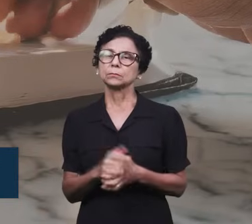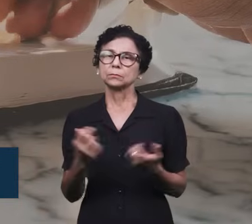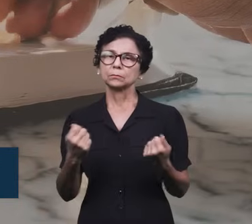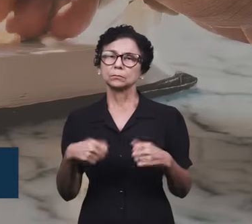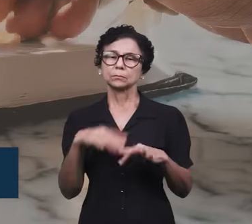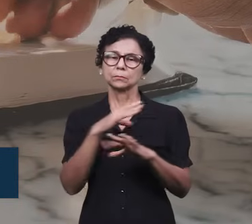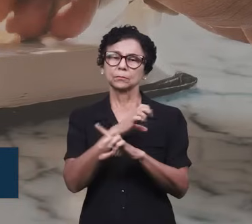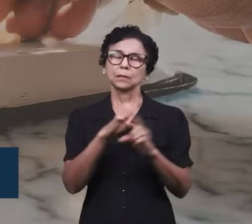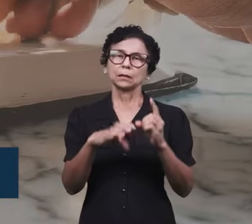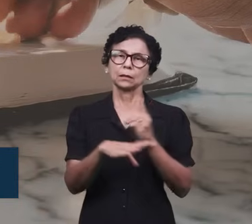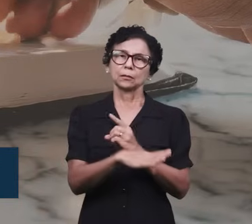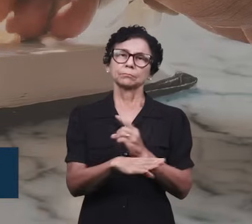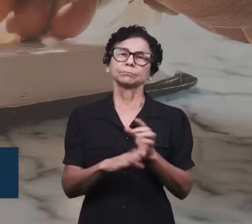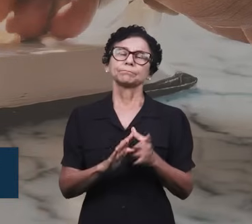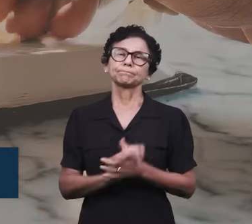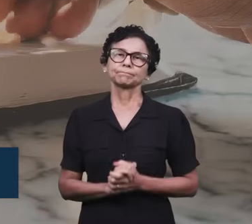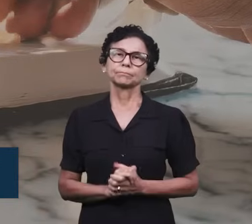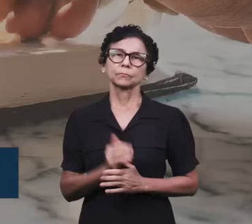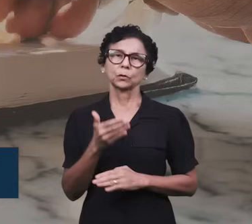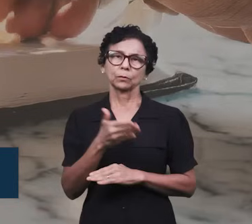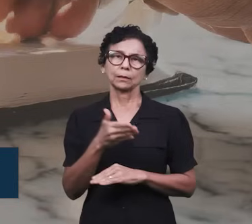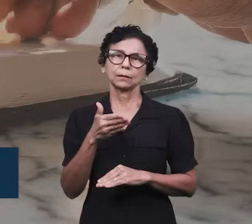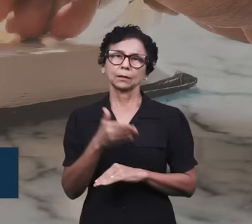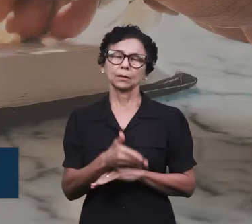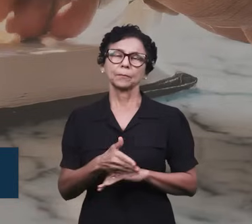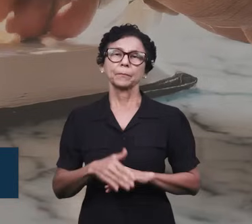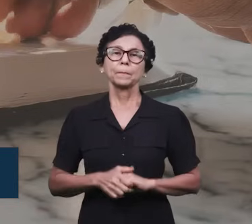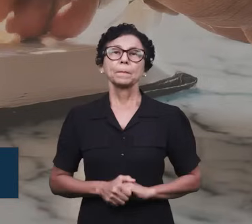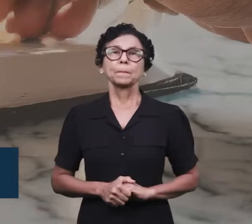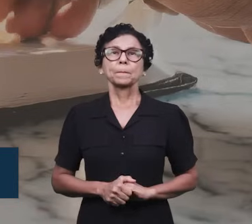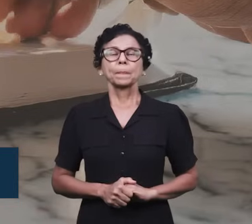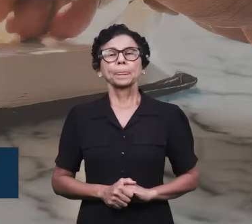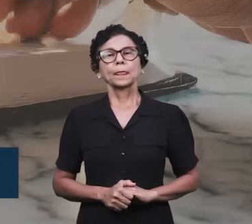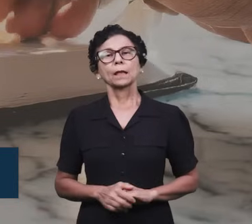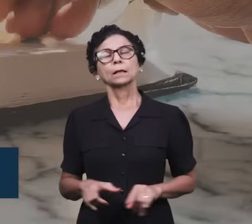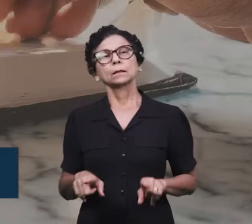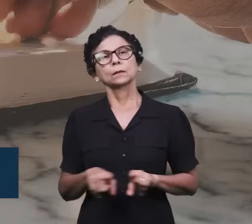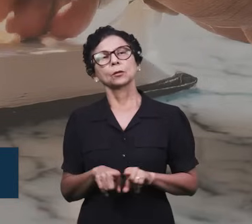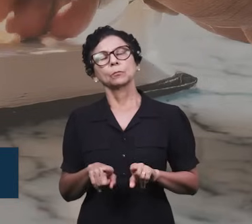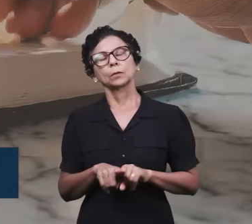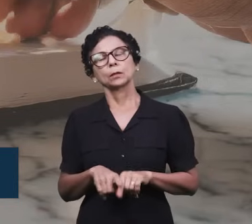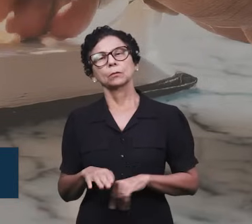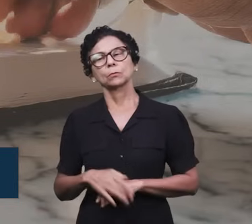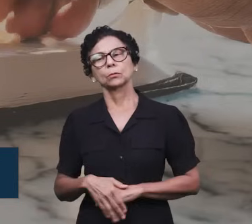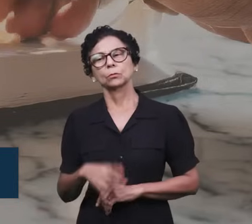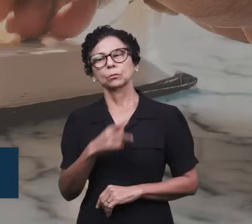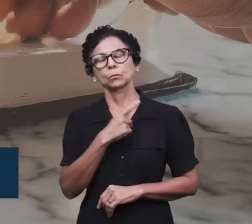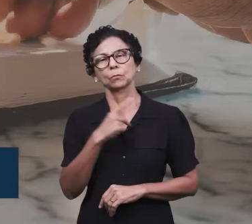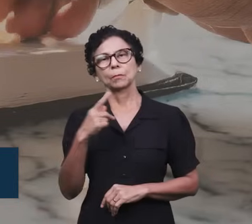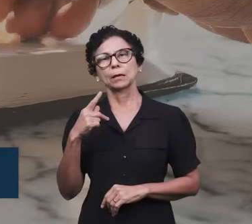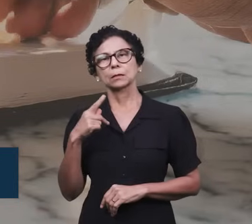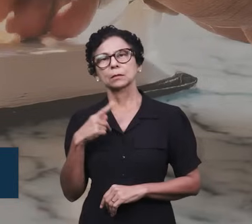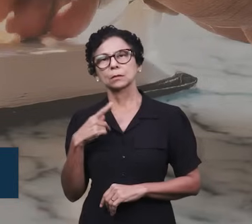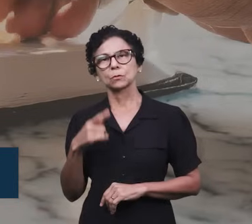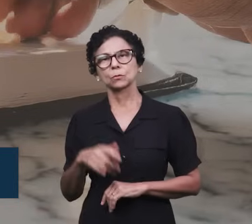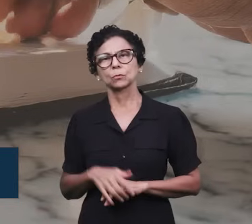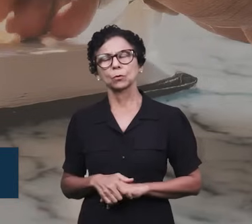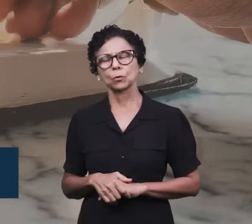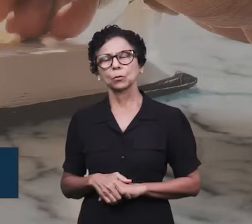E o pastor, né, quando uma ficha é preenchida, o pastor ali lança, né, as